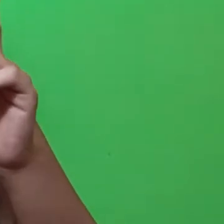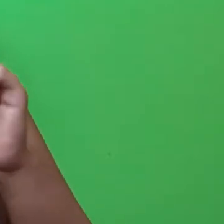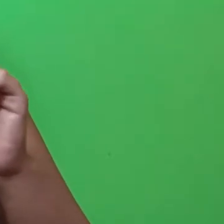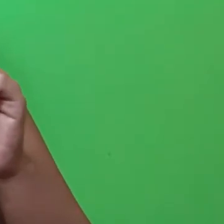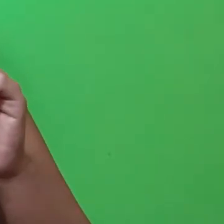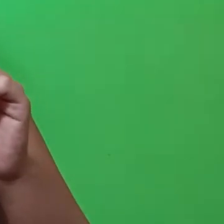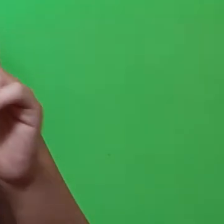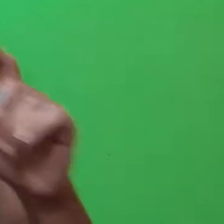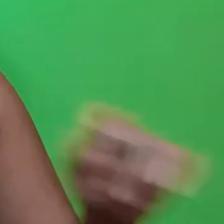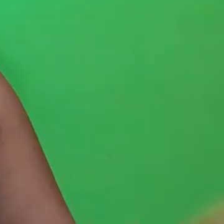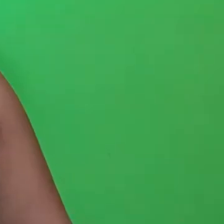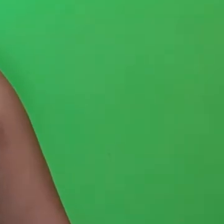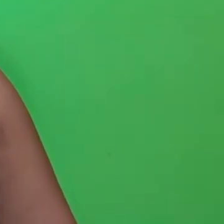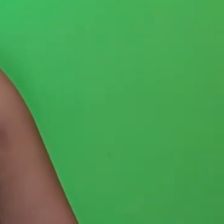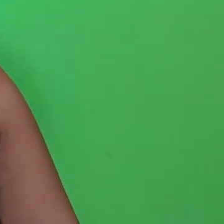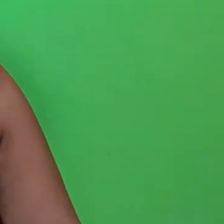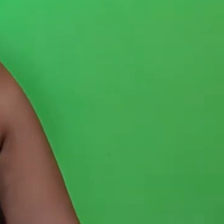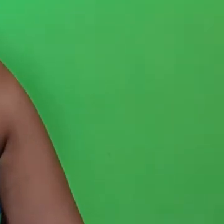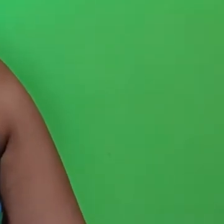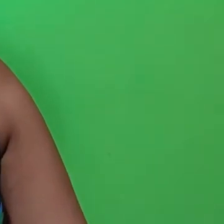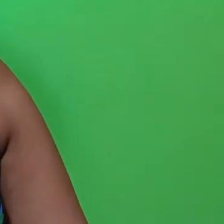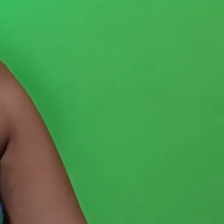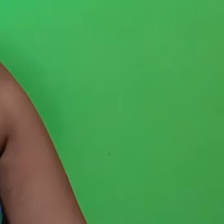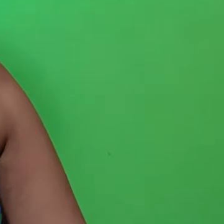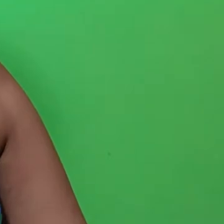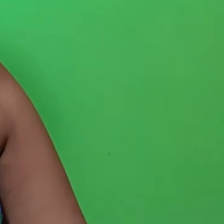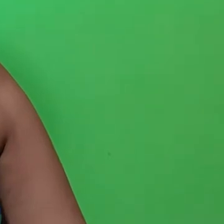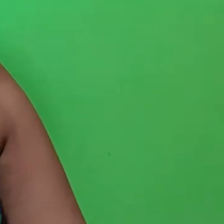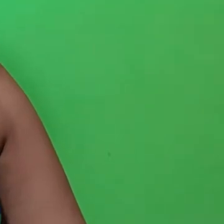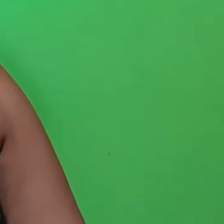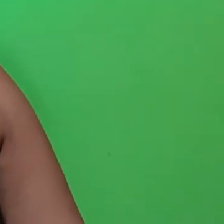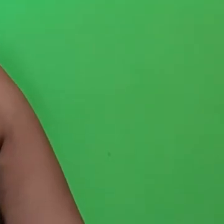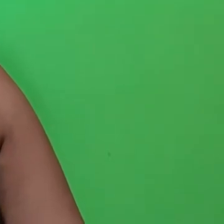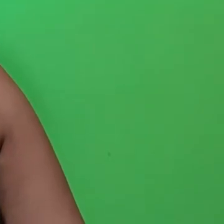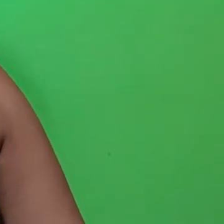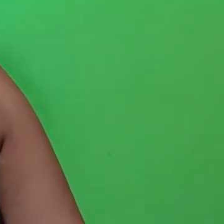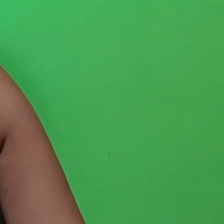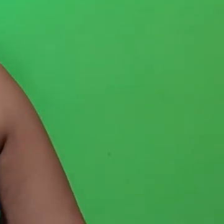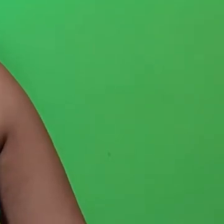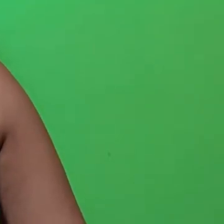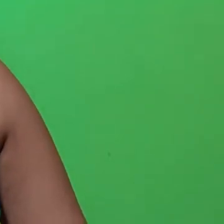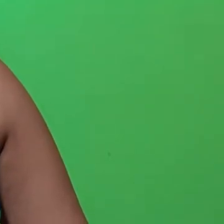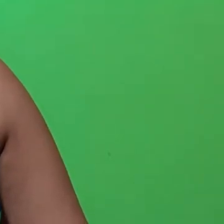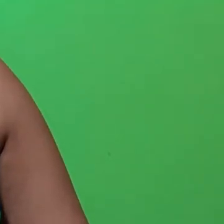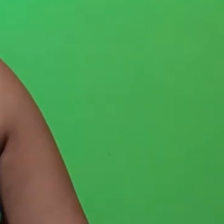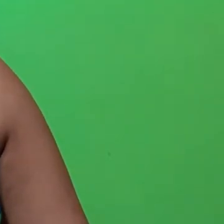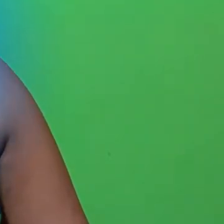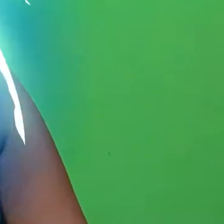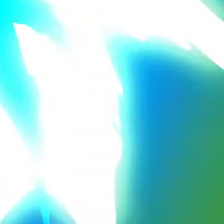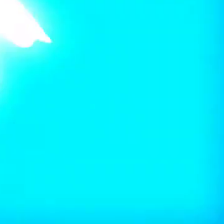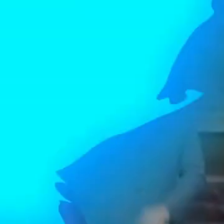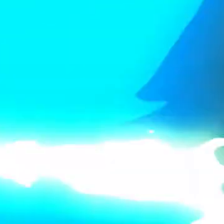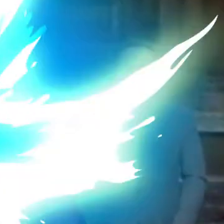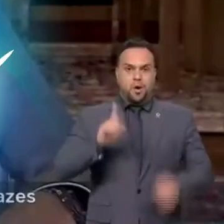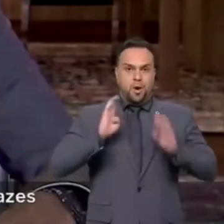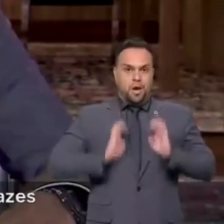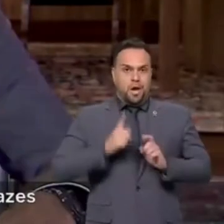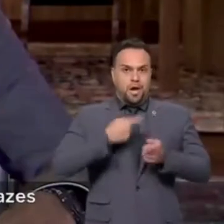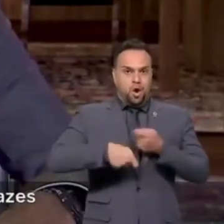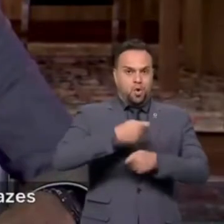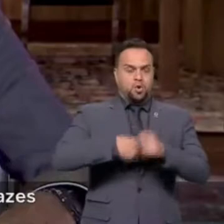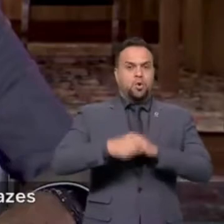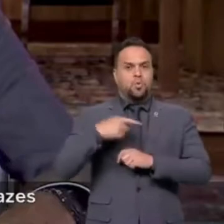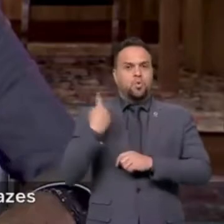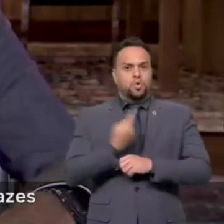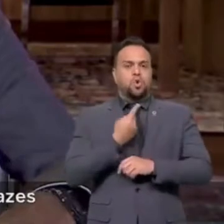fui injustiçado nesses últimos anos. Mas que isso daqui dá pra eu reagir. Vou pôr o play aqui. Formamos